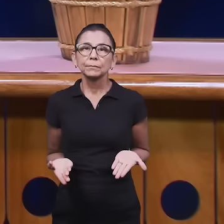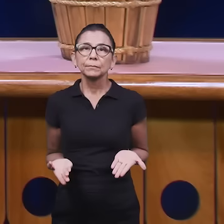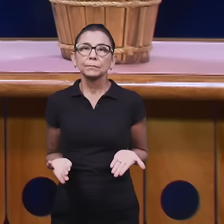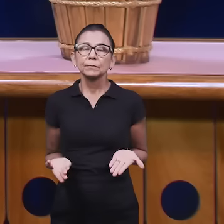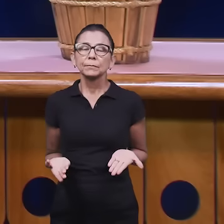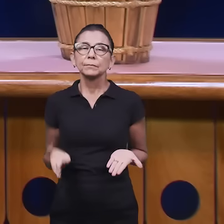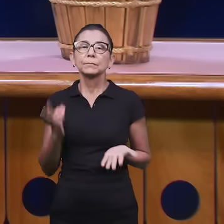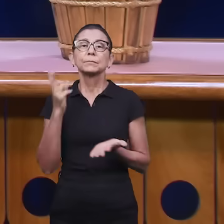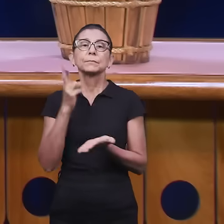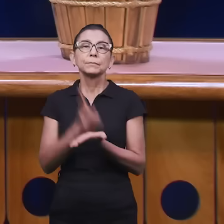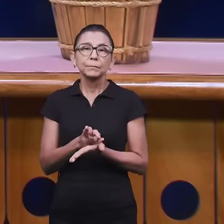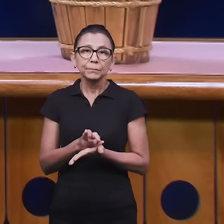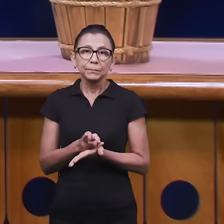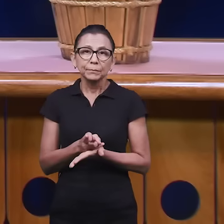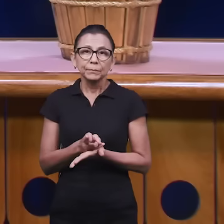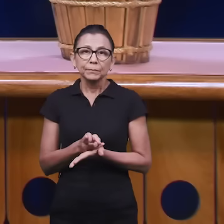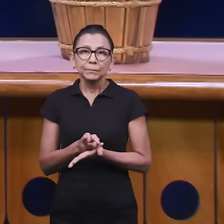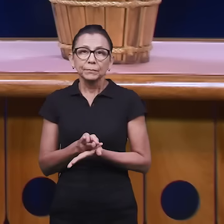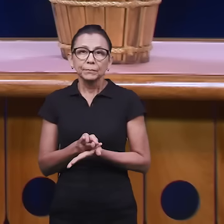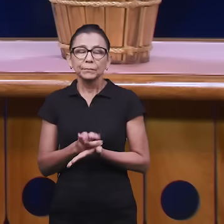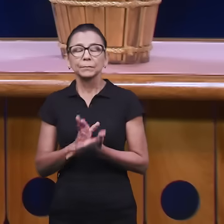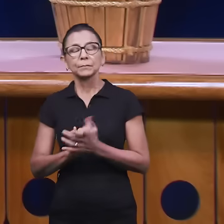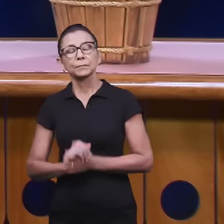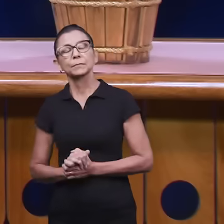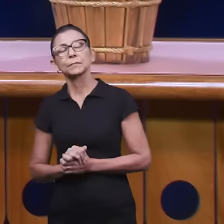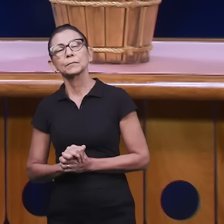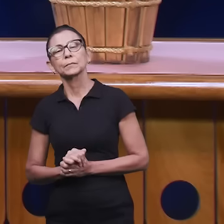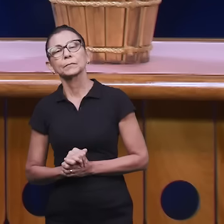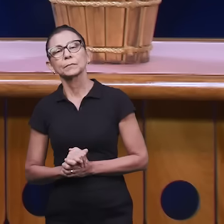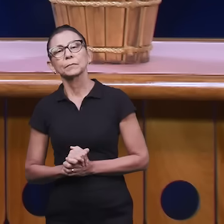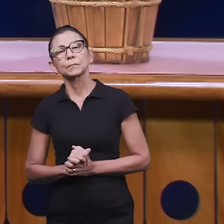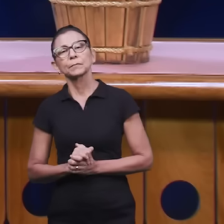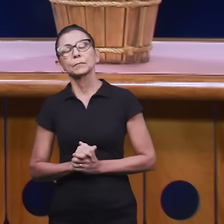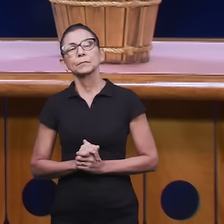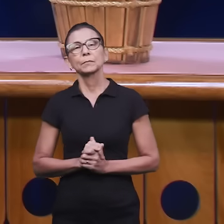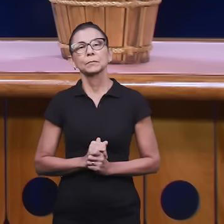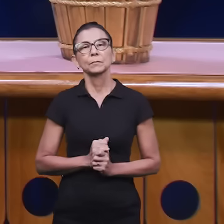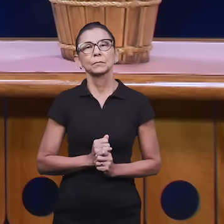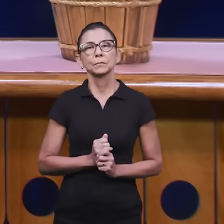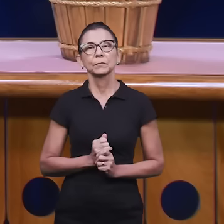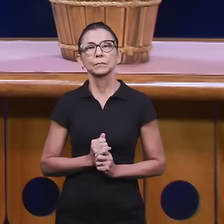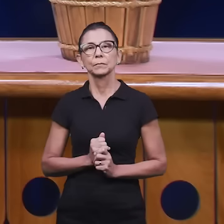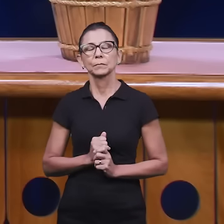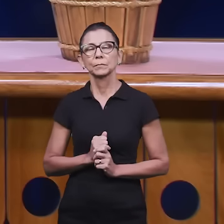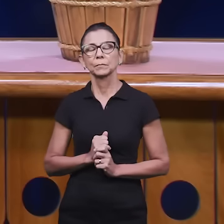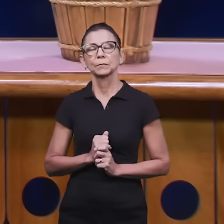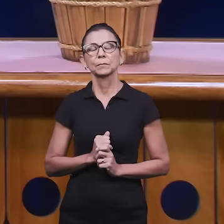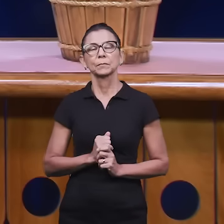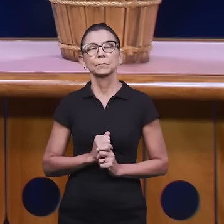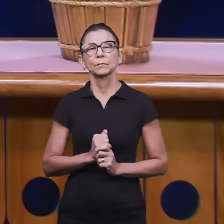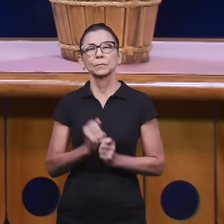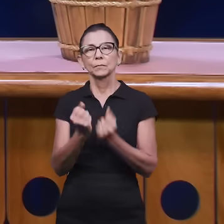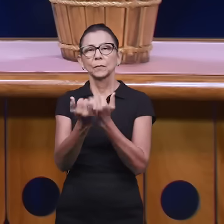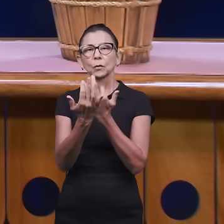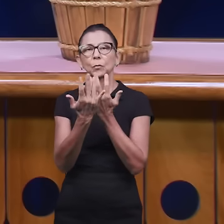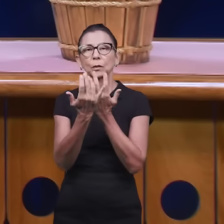disso? O trigo de Israel era malhado na eira, o trigo de